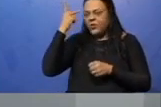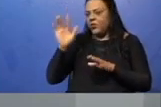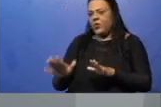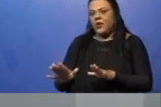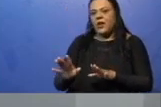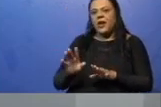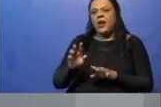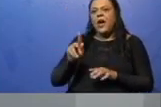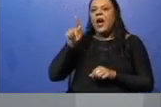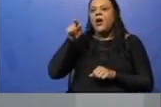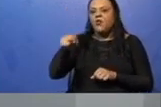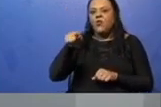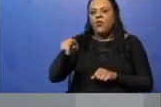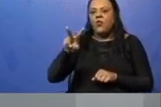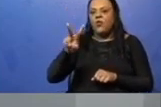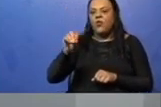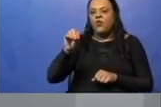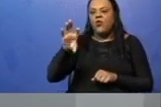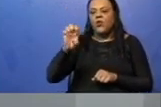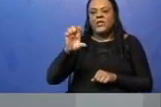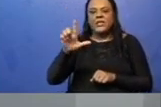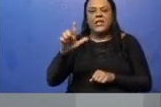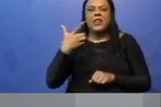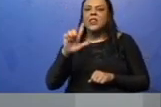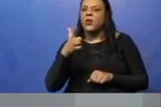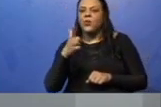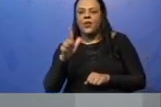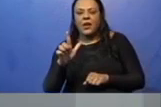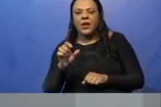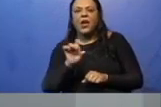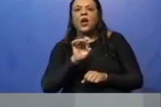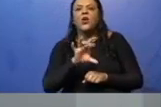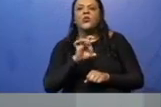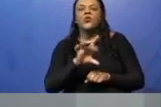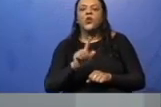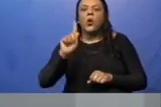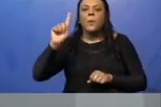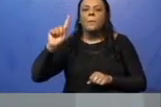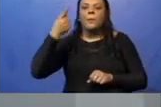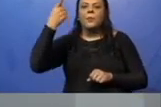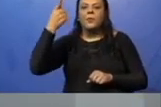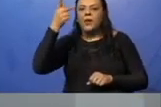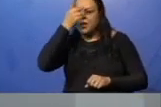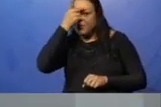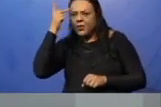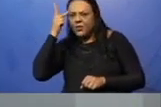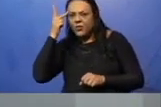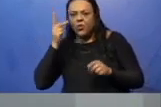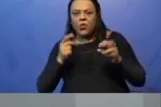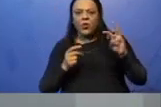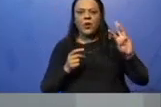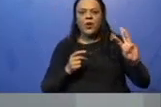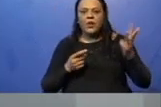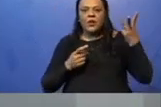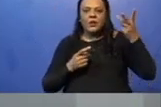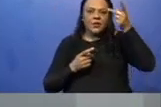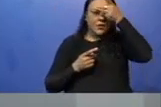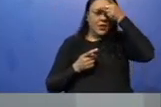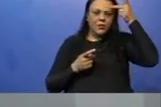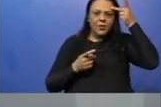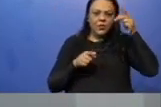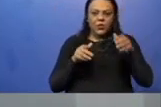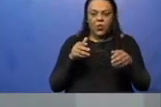uma outra história que não aconteceu com ele. E aí, quando eu tenho em terceira pessoa, eu vou ter dois tipos de